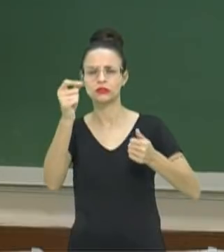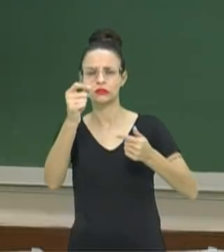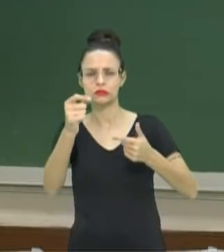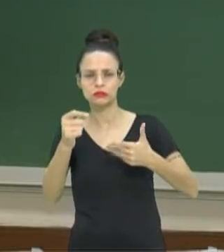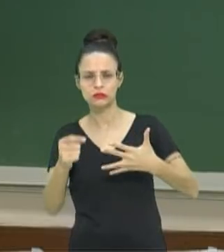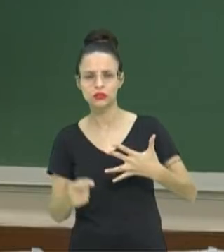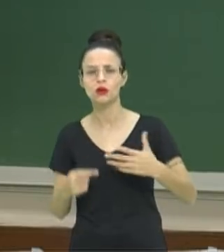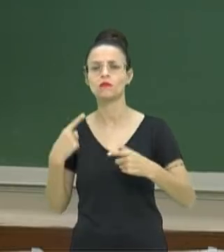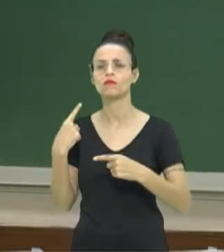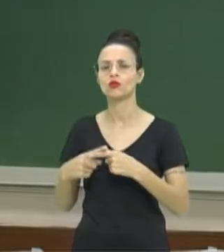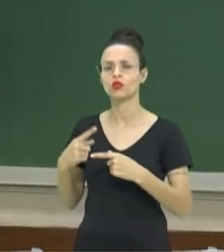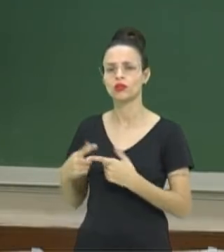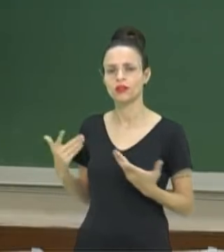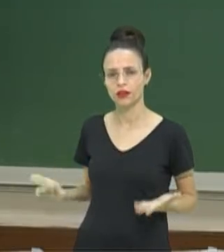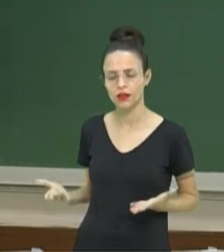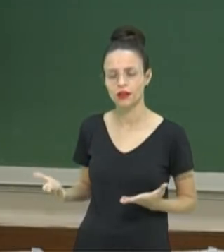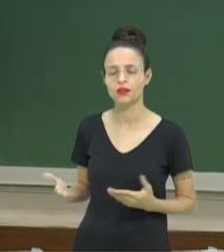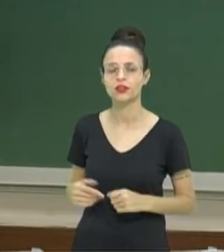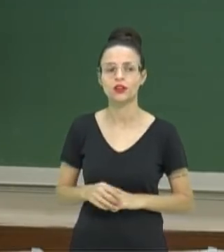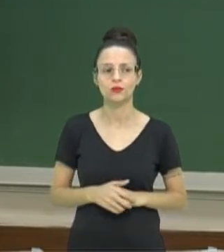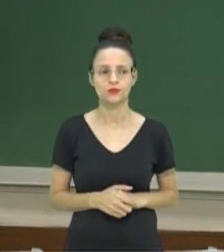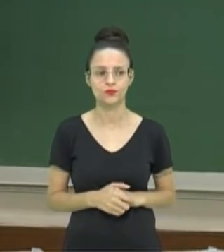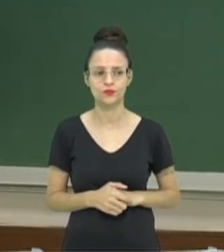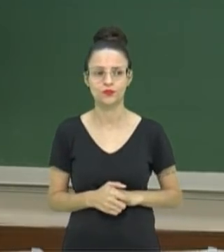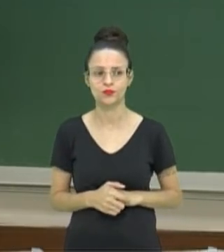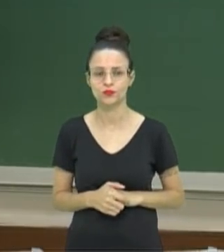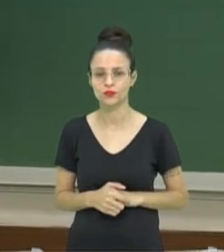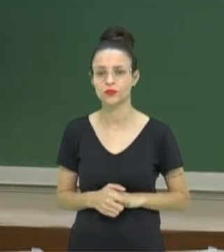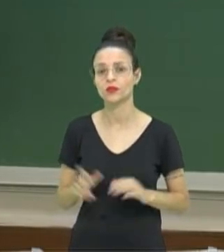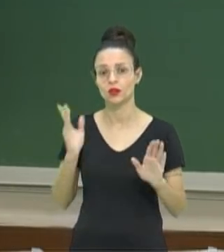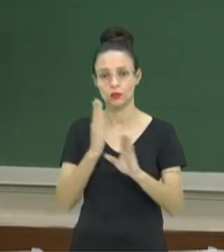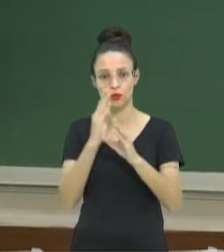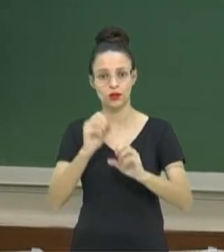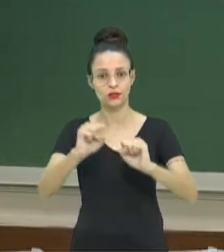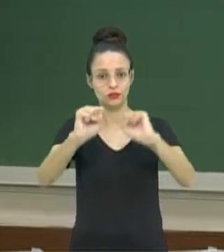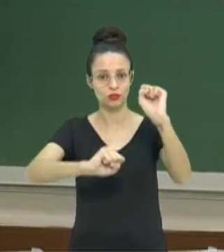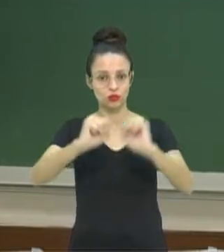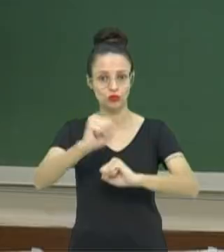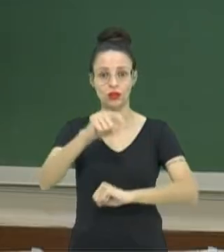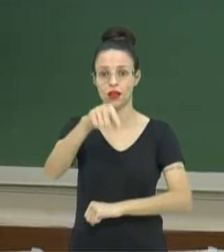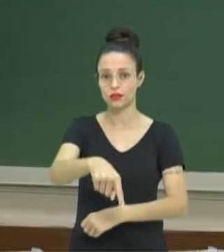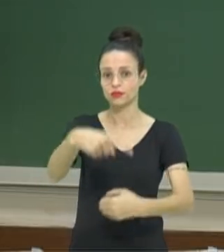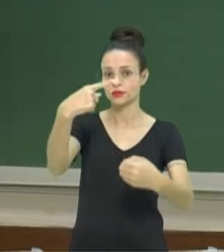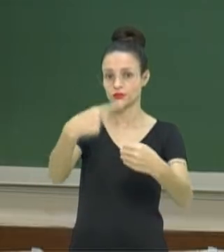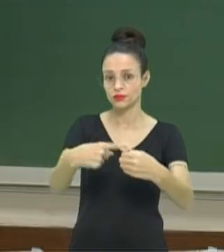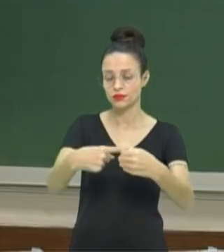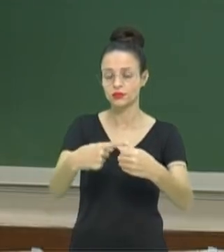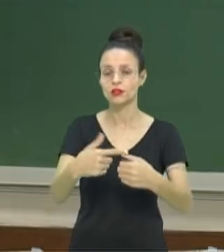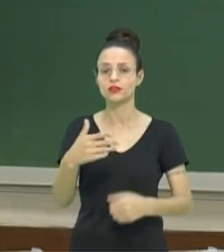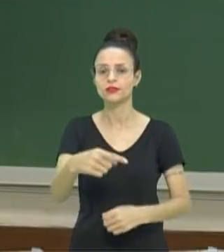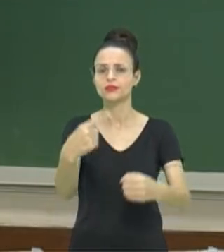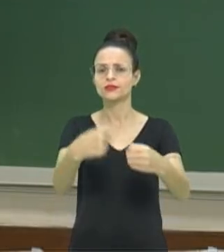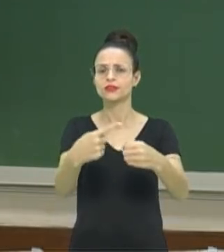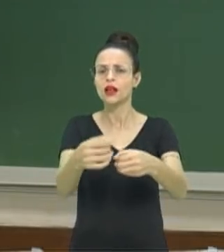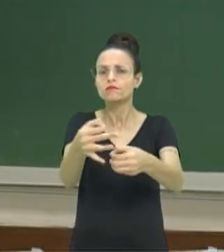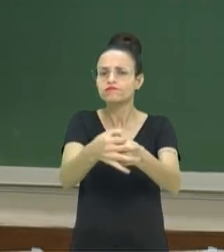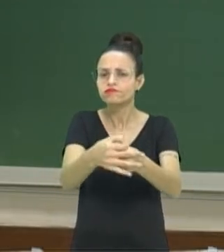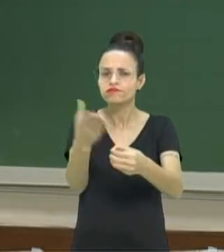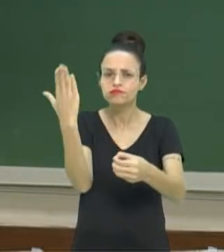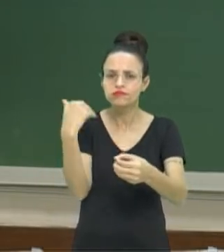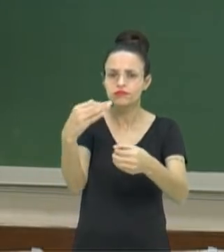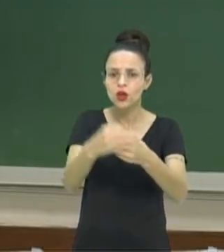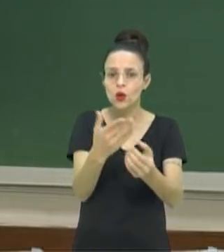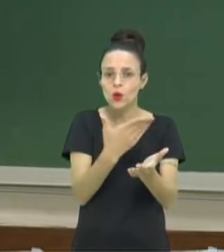levam à migração. Então, o que nós vamos ter ali? Industrialização dos centros urbanos. Cidades que eram menores, que eram pequenas